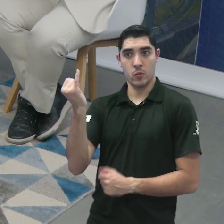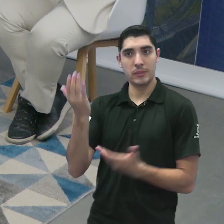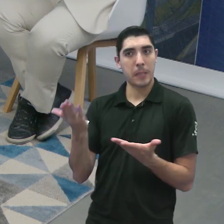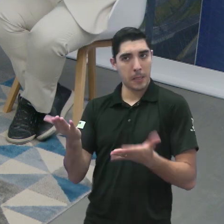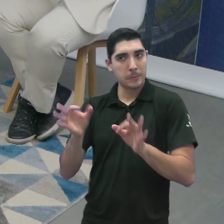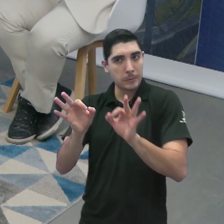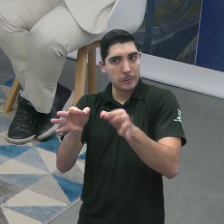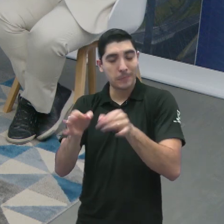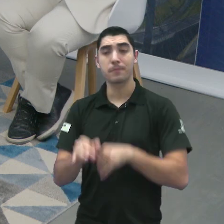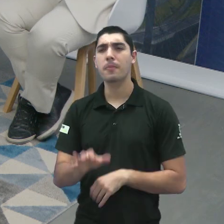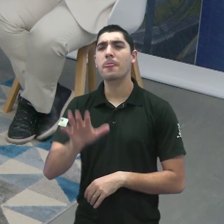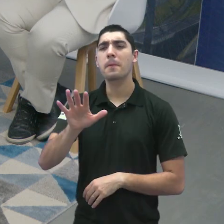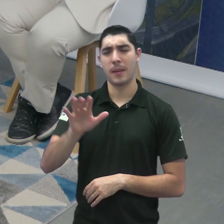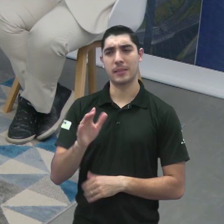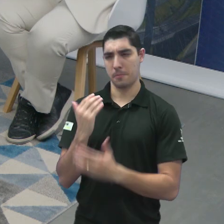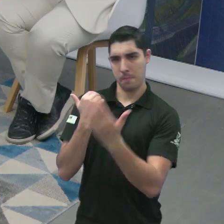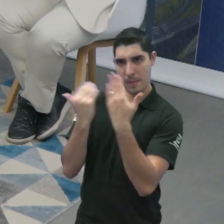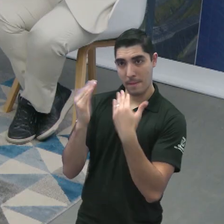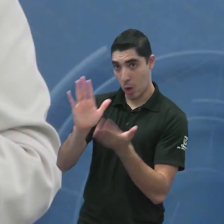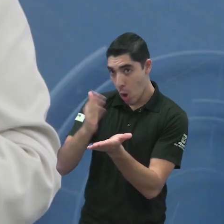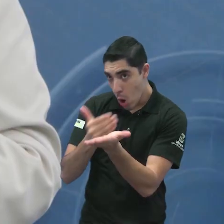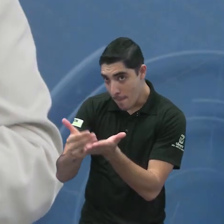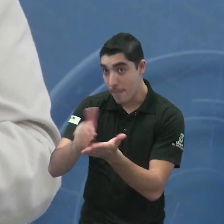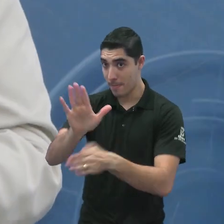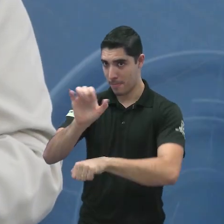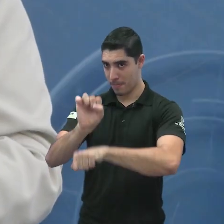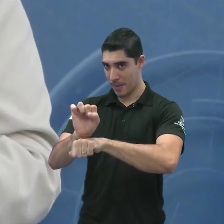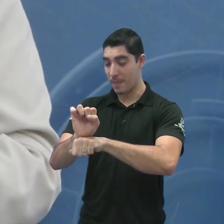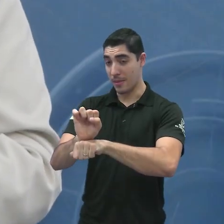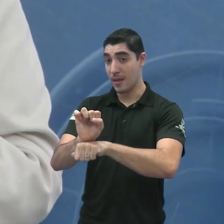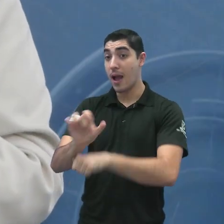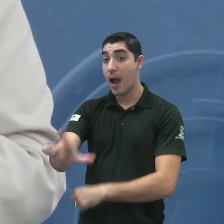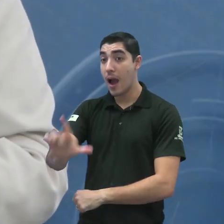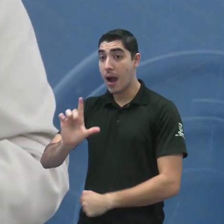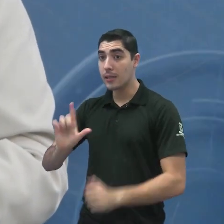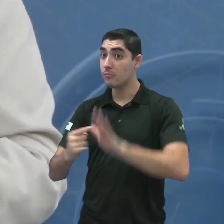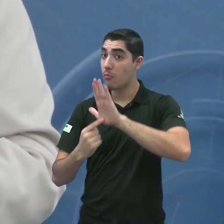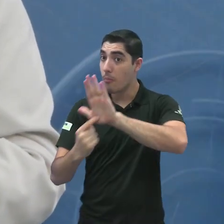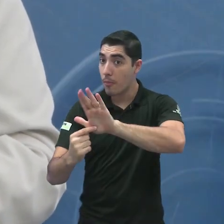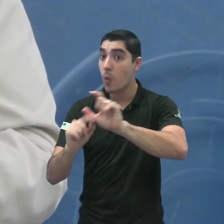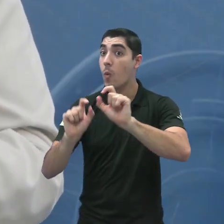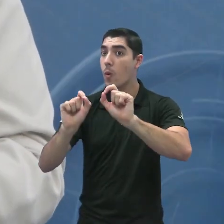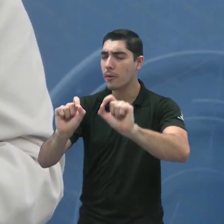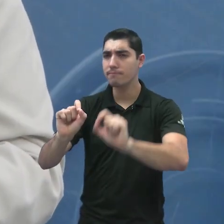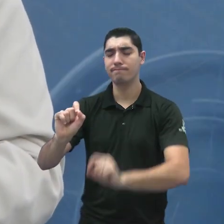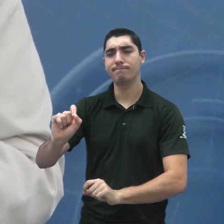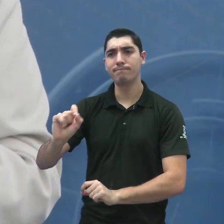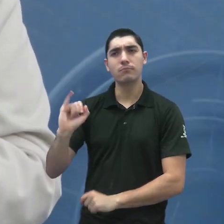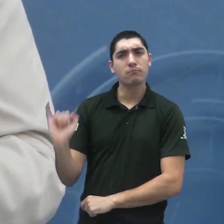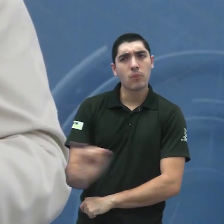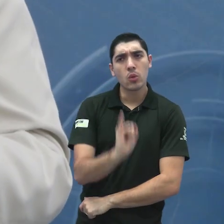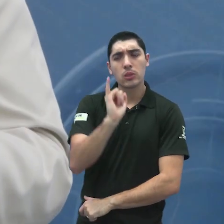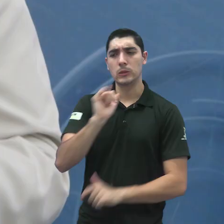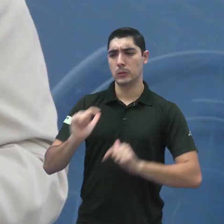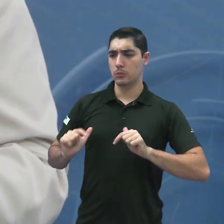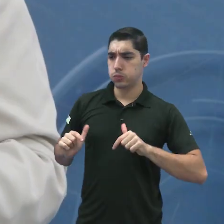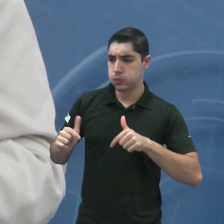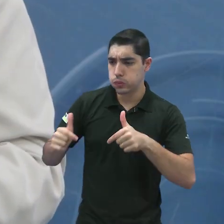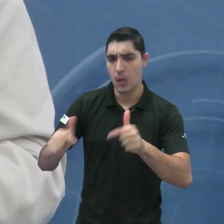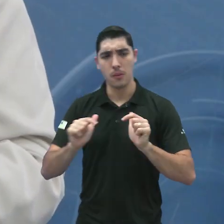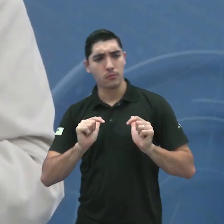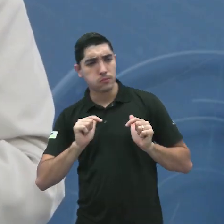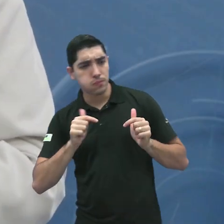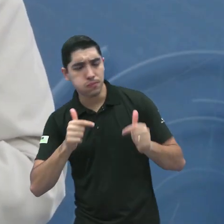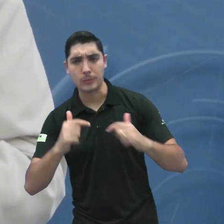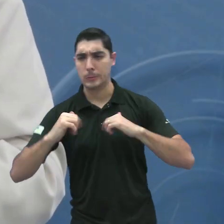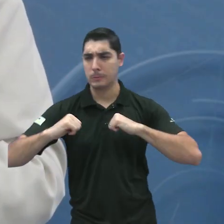Mas antes da gente bater um papo aqui, é importante a gente destacar iniciativas que buscam mudar